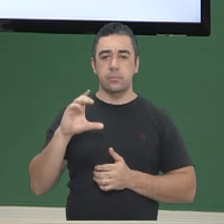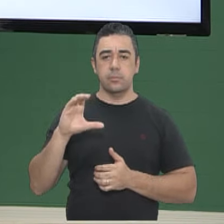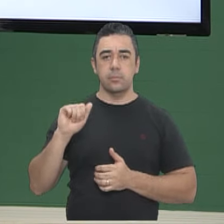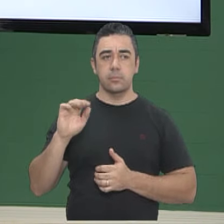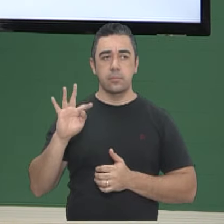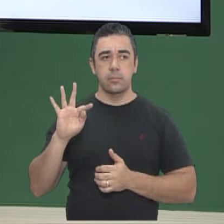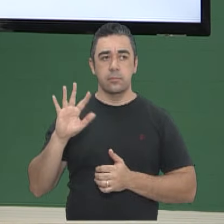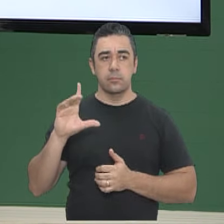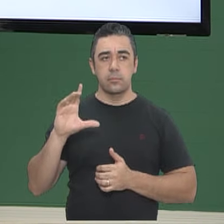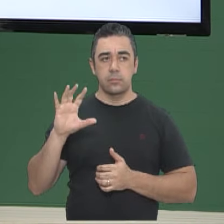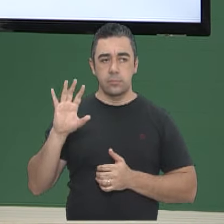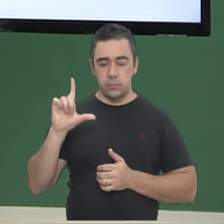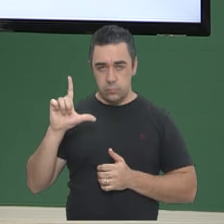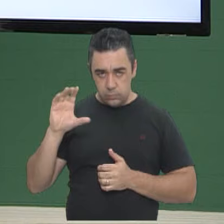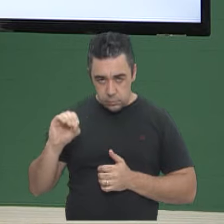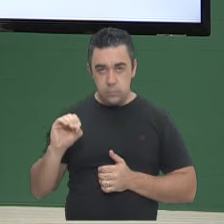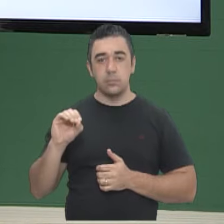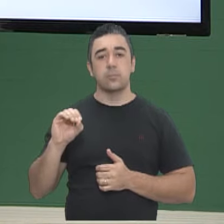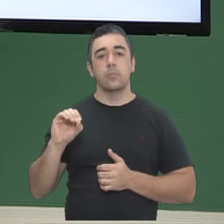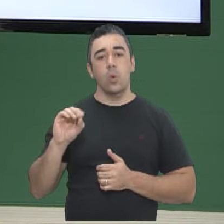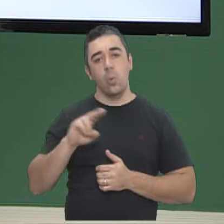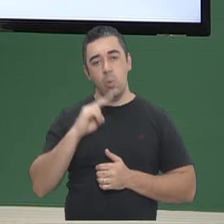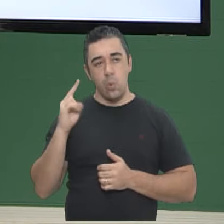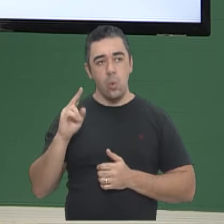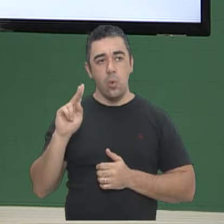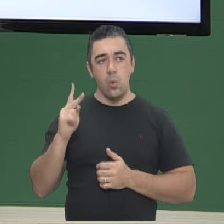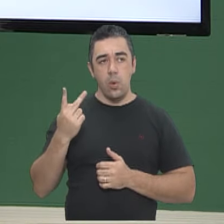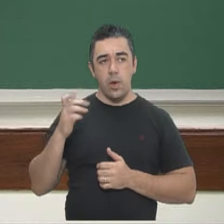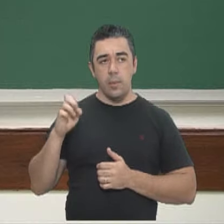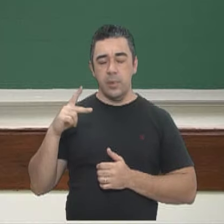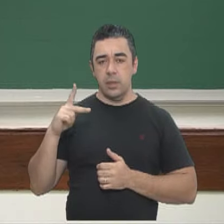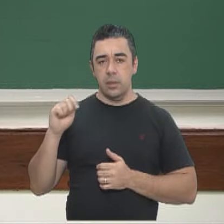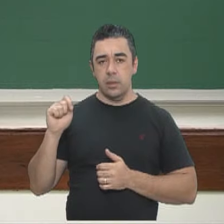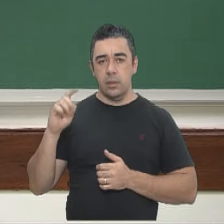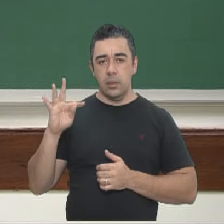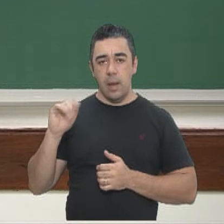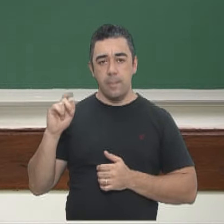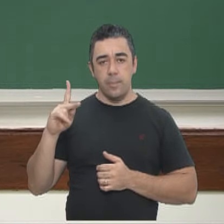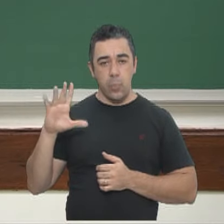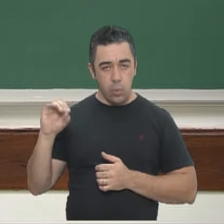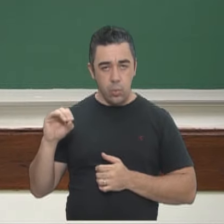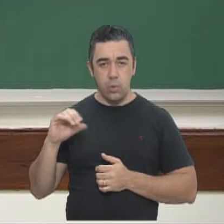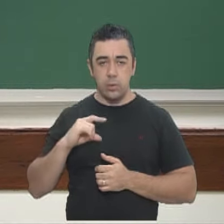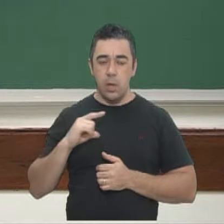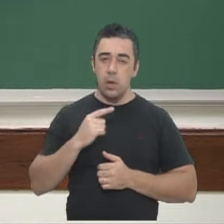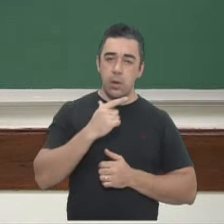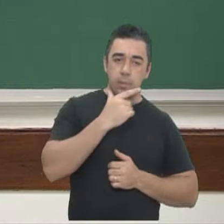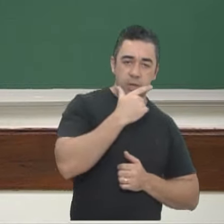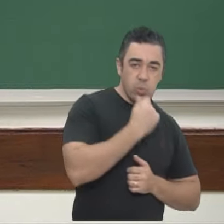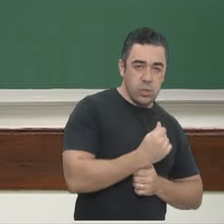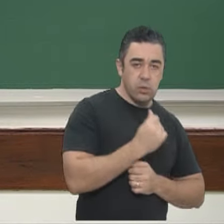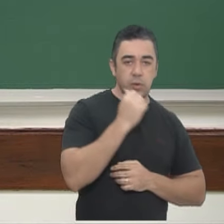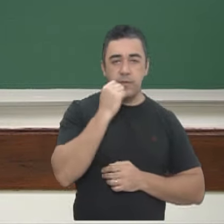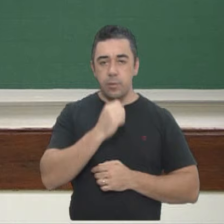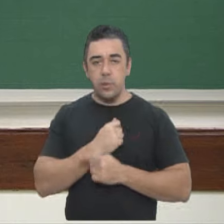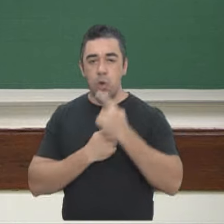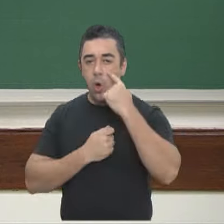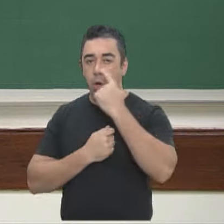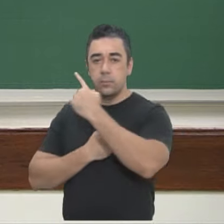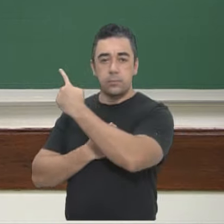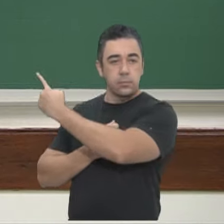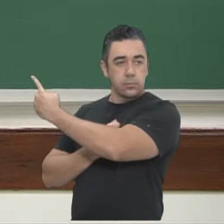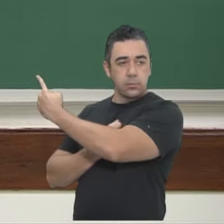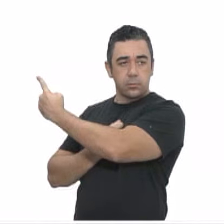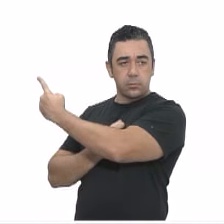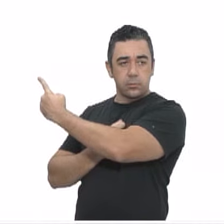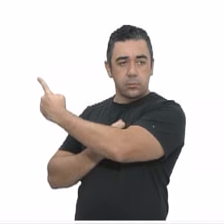o heptathlon. Decathlon para o masculino e o heptathlon para o feminino. No caso da imagem, ele é um exemplo